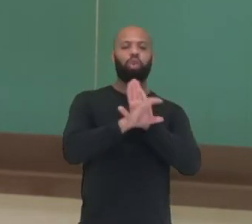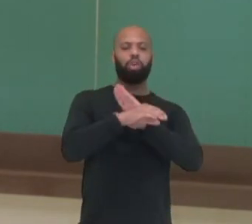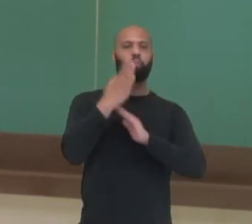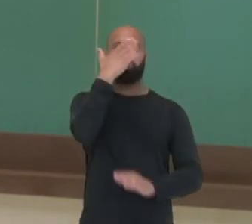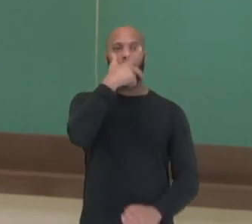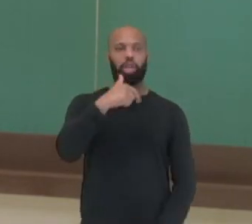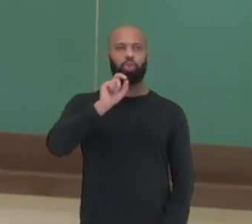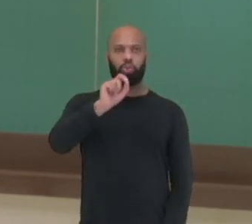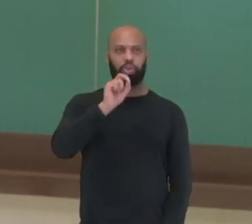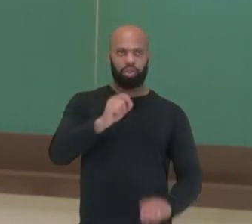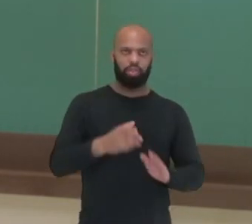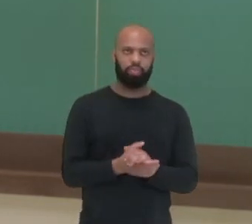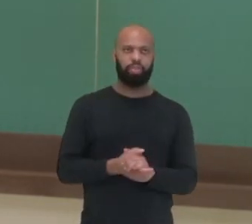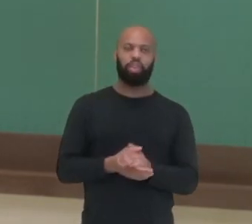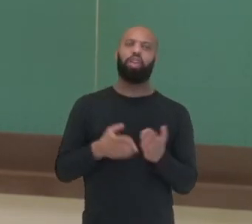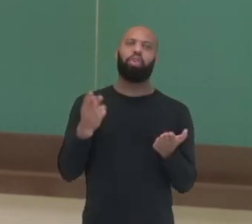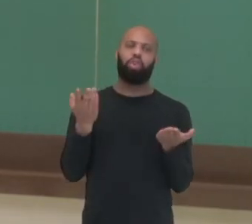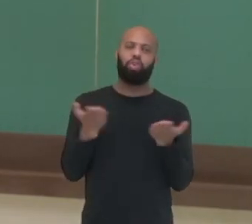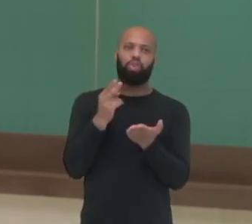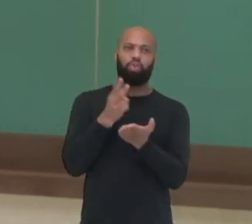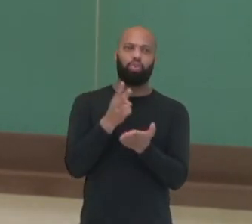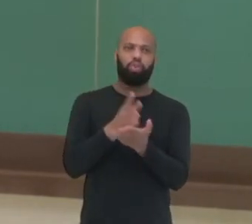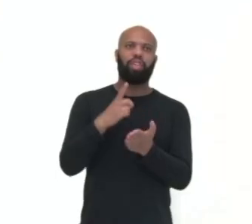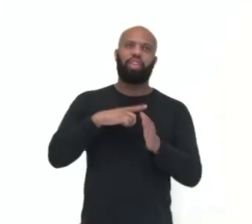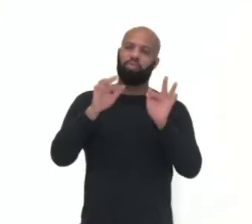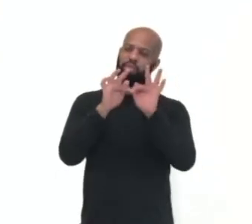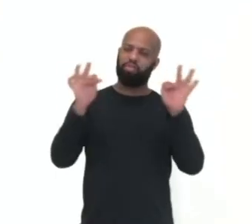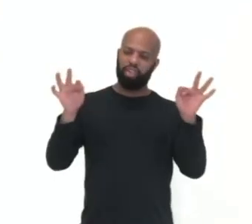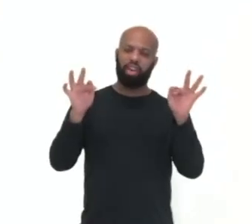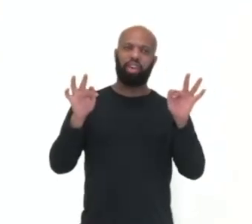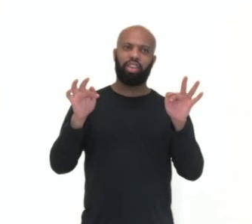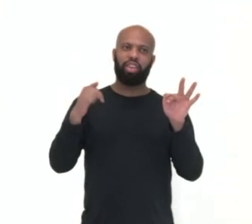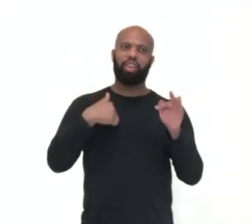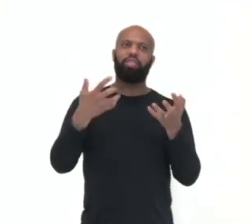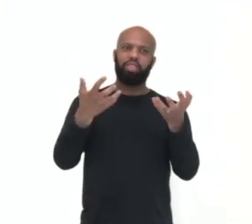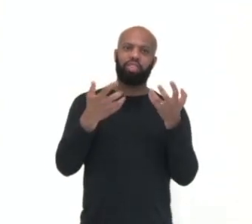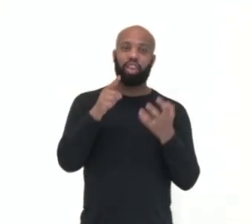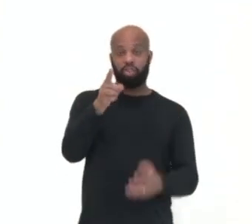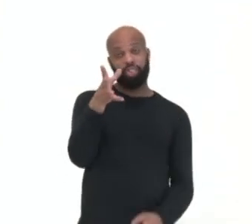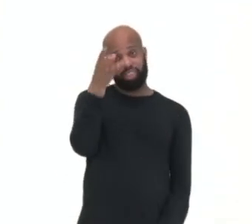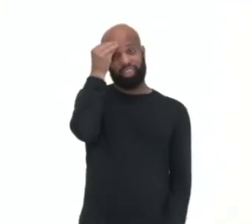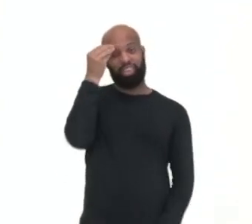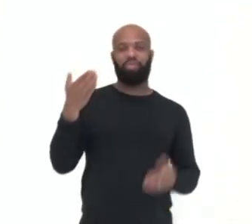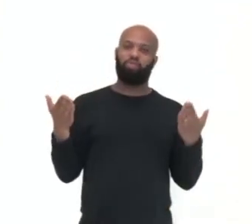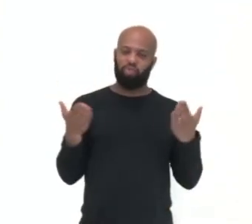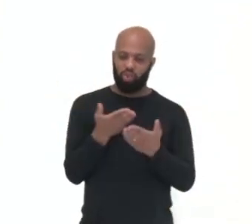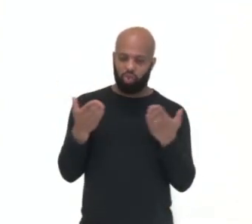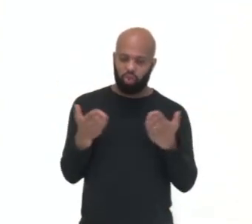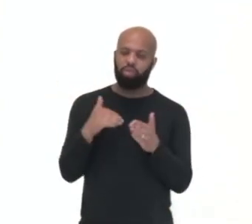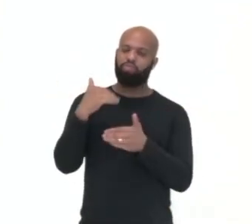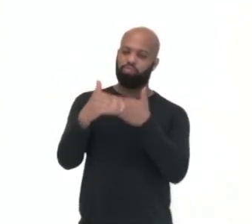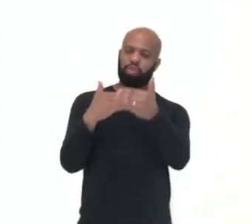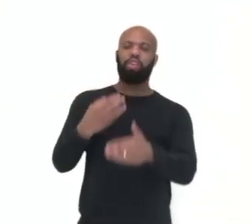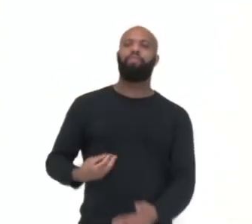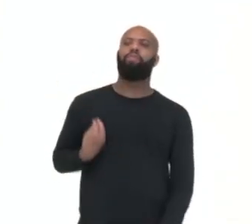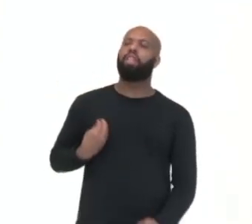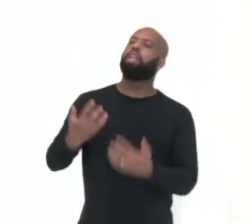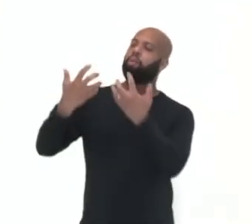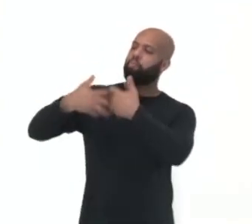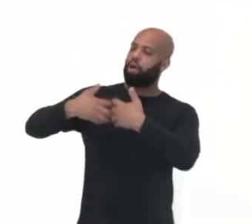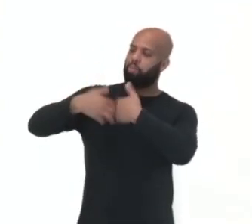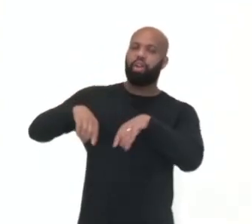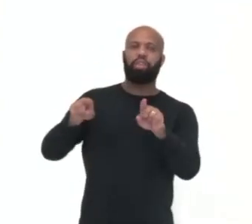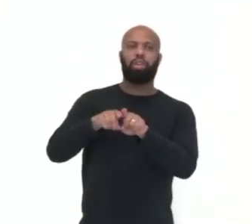beleza. Continuando, uma frase que eu gostaria que ficasse aí, para que vocês reflitam e